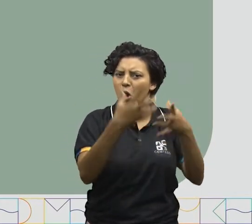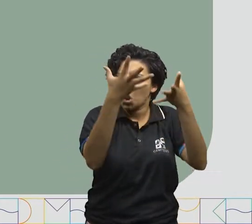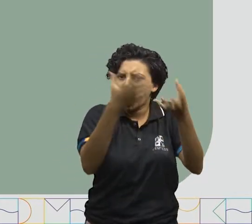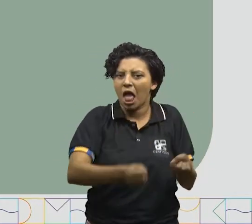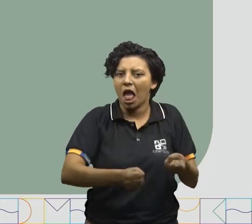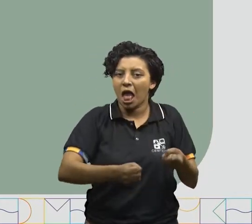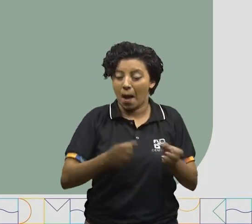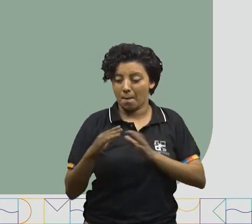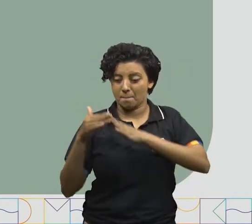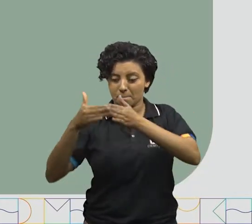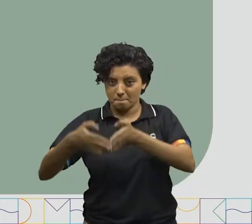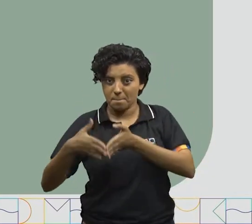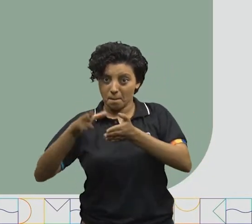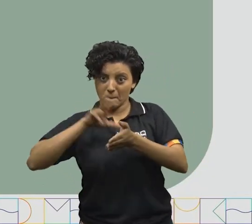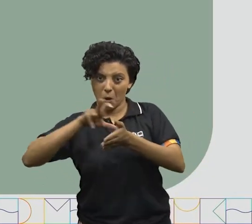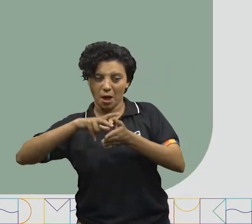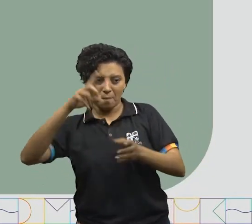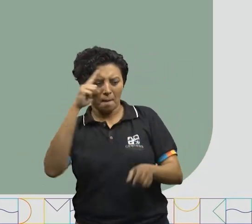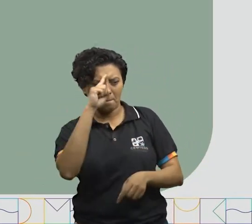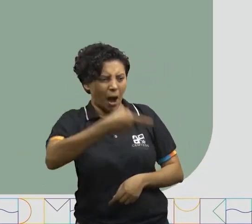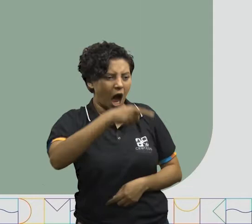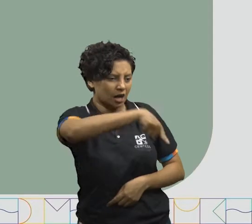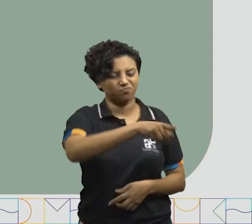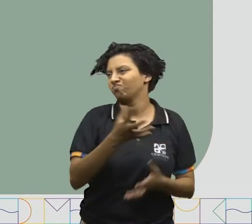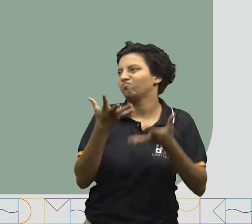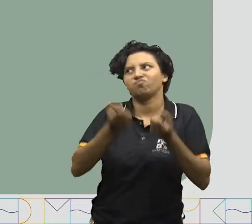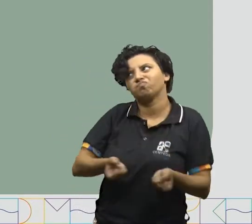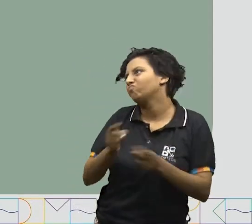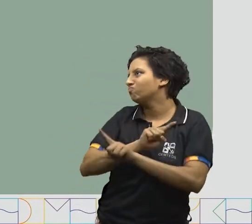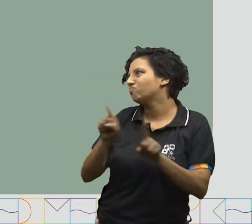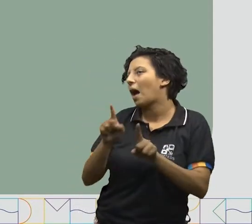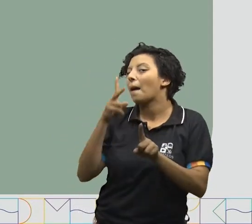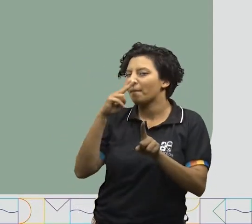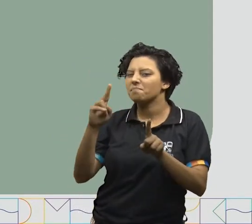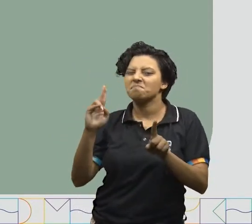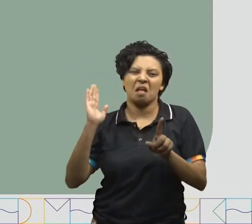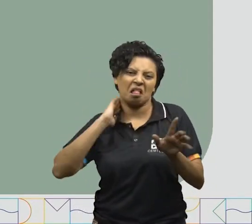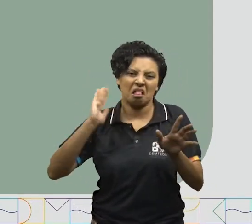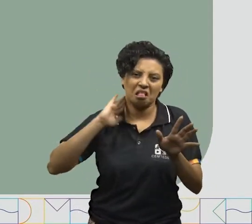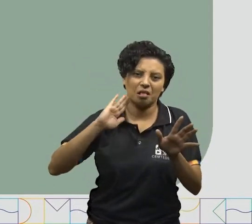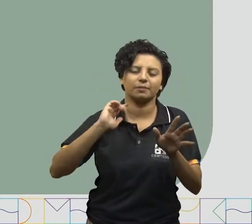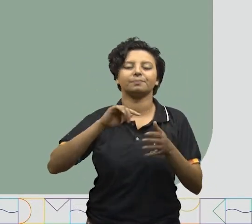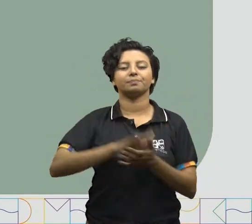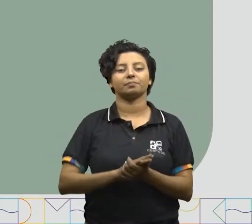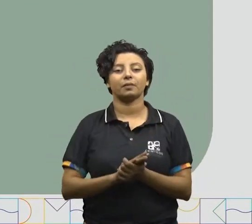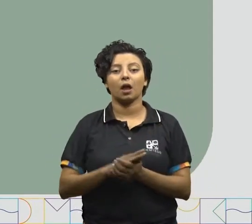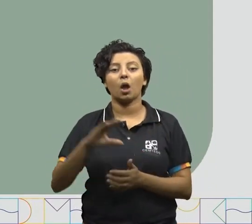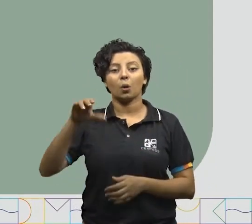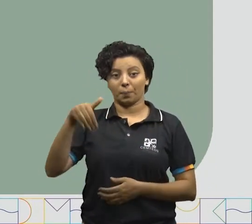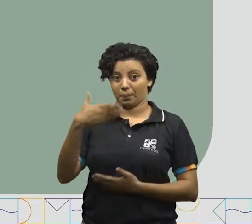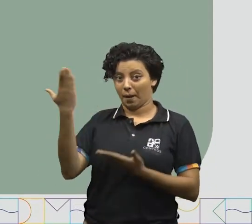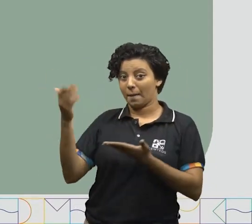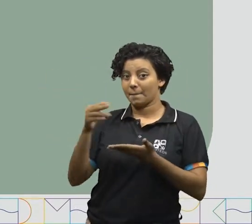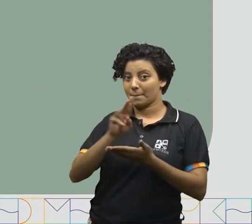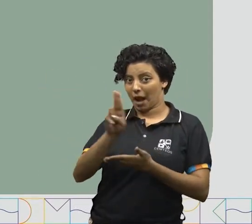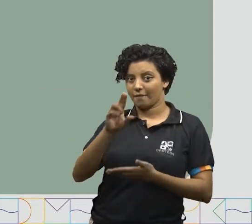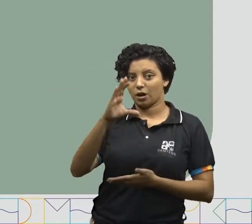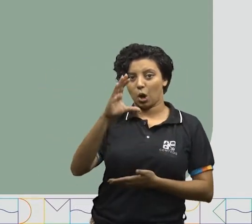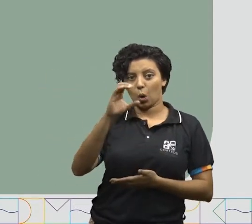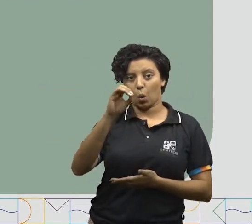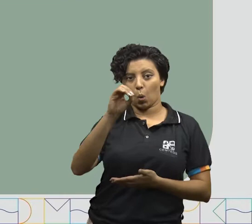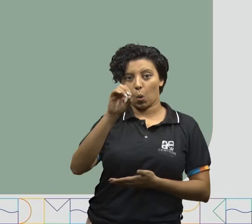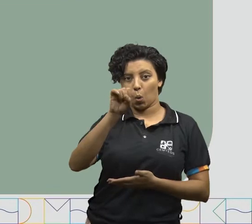ordens dos invasores colonizadores. Os coiçãs, na África, receberam o nome de bosquímanos, do